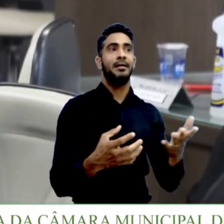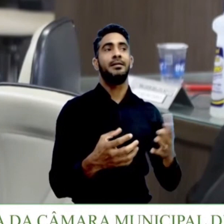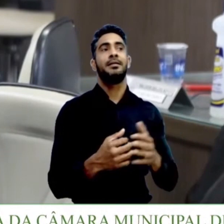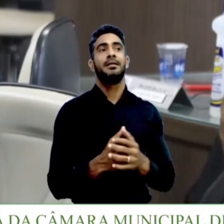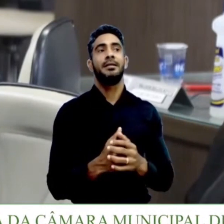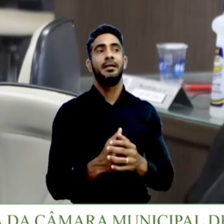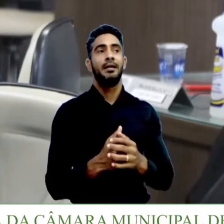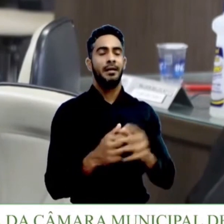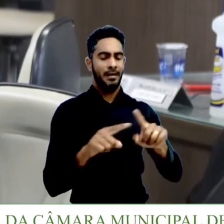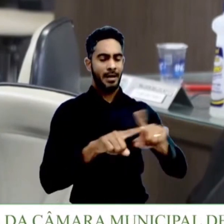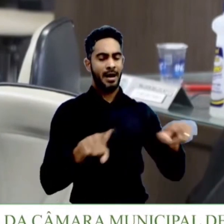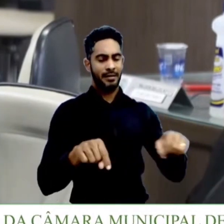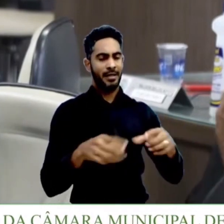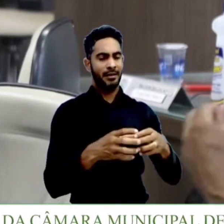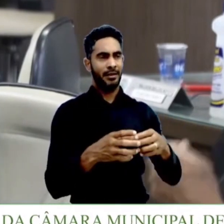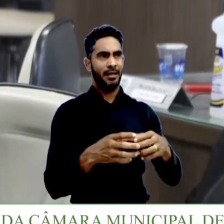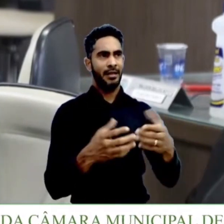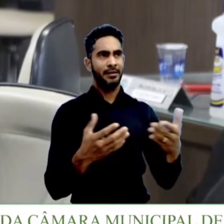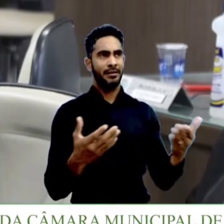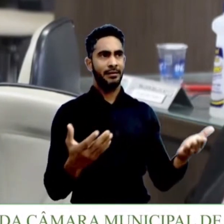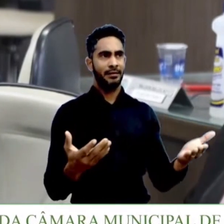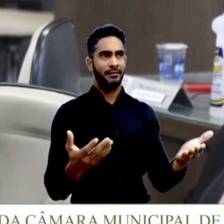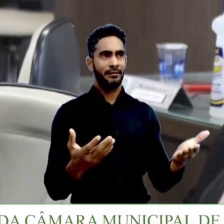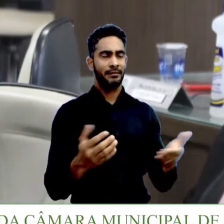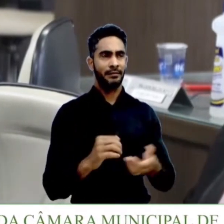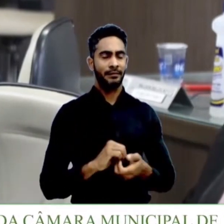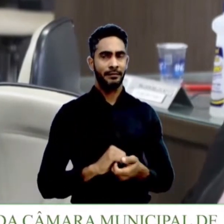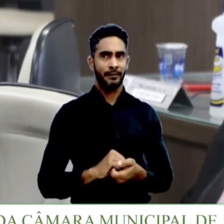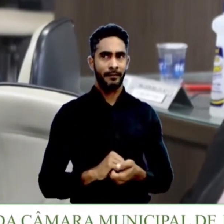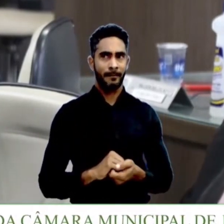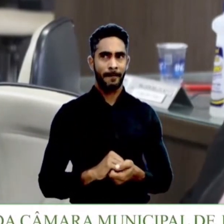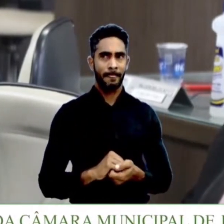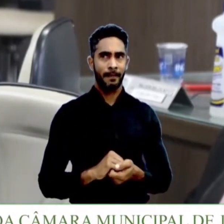a palavra auxiliar, muitas auxiliares...